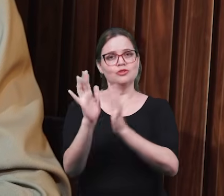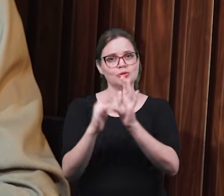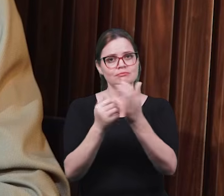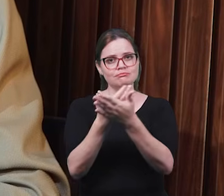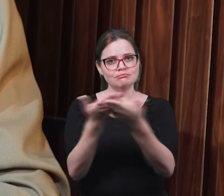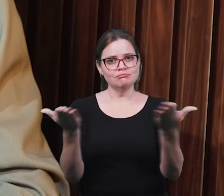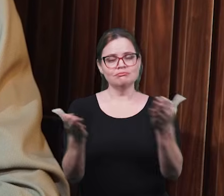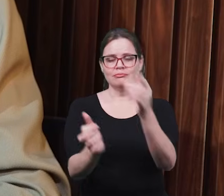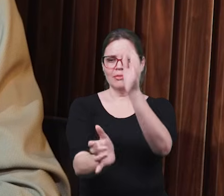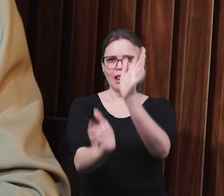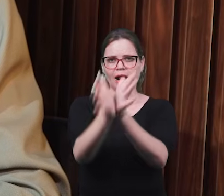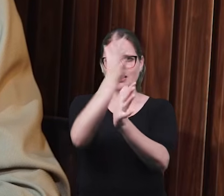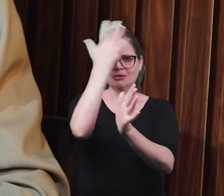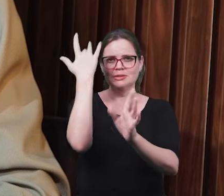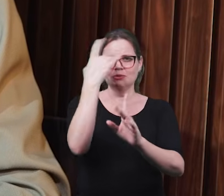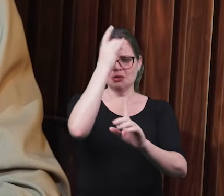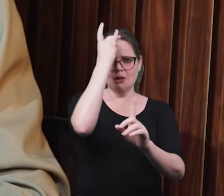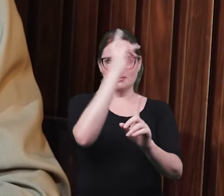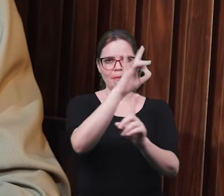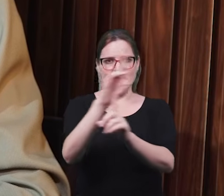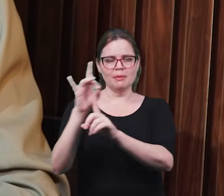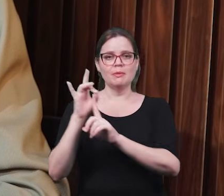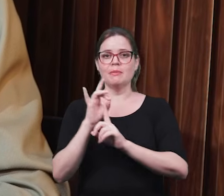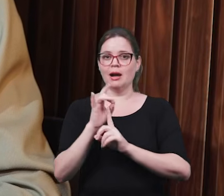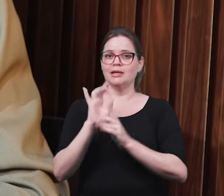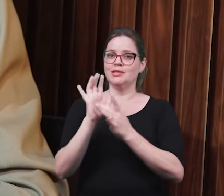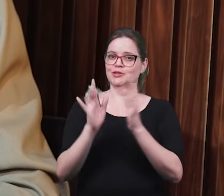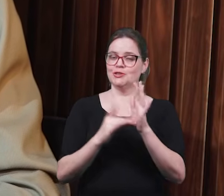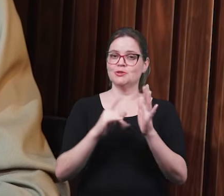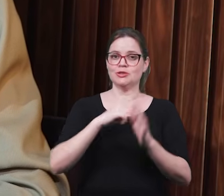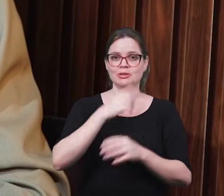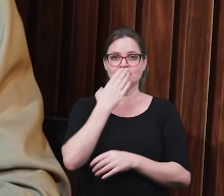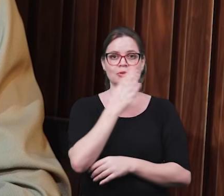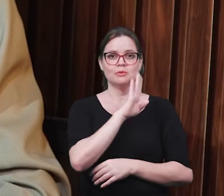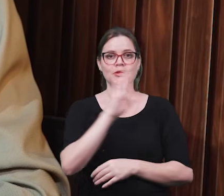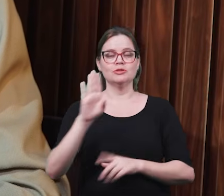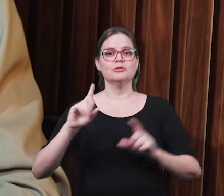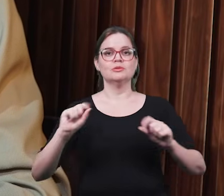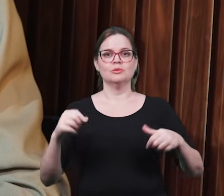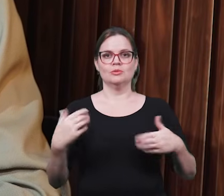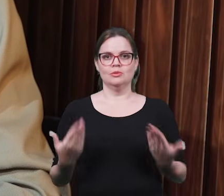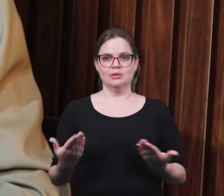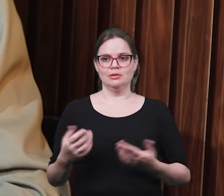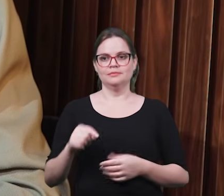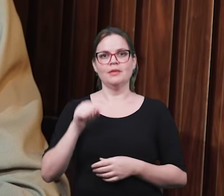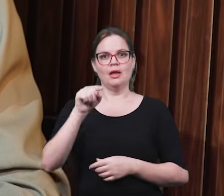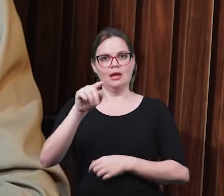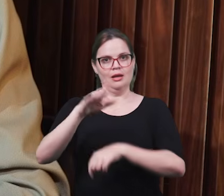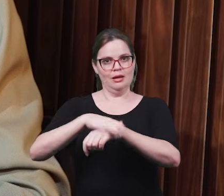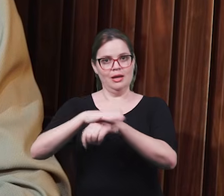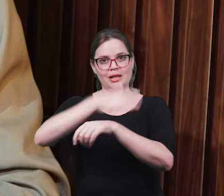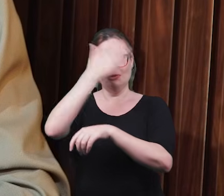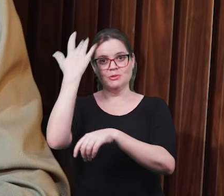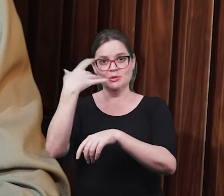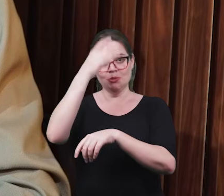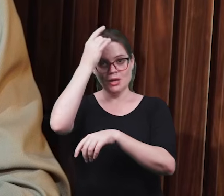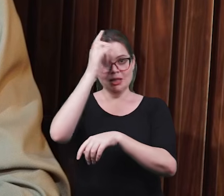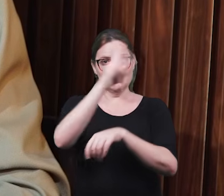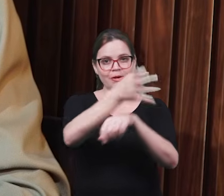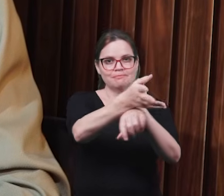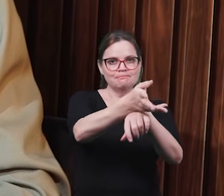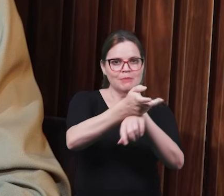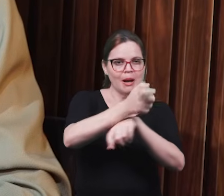enviado, a promessa de Jesus com relação ao Espírito Santo é que ele haveria de convencer o homem do pecado,